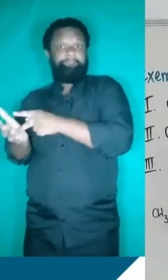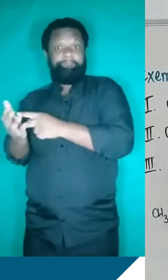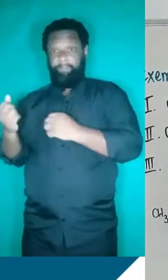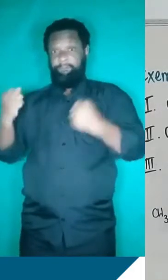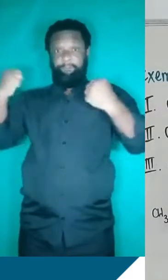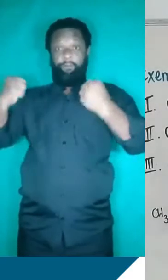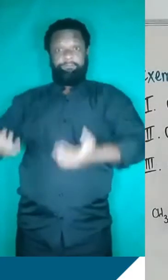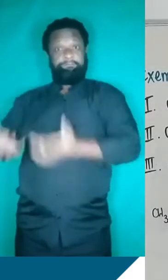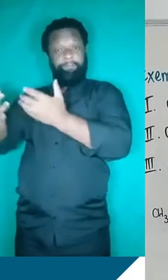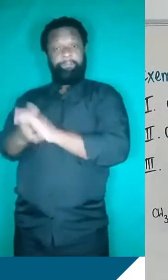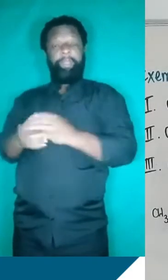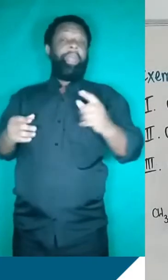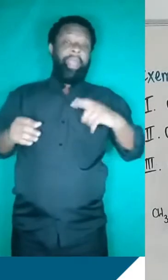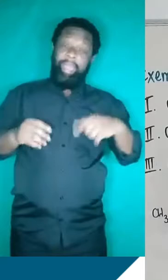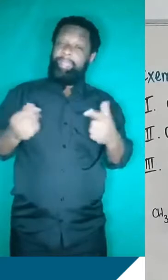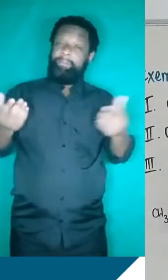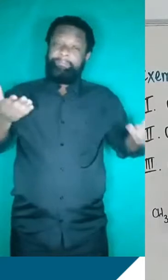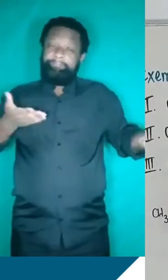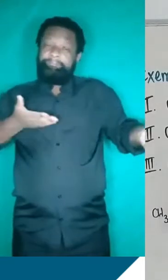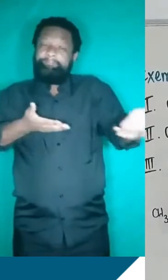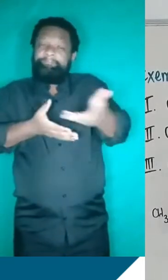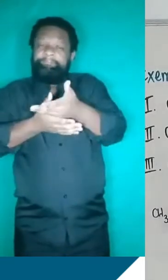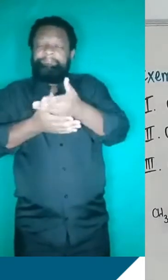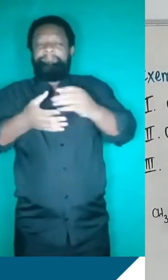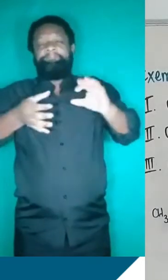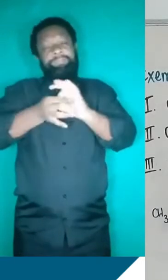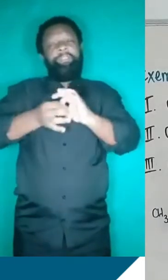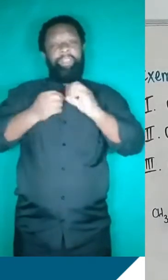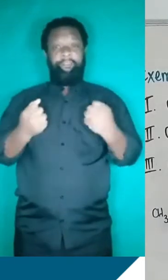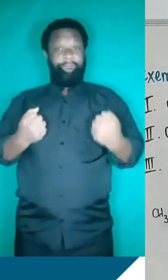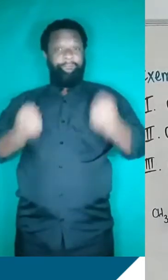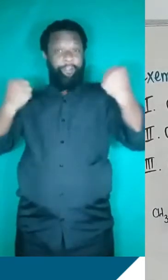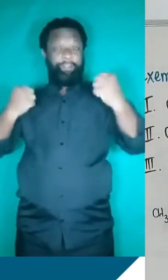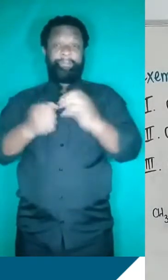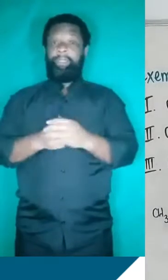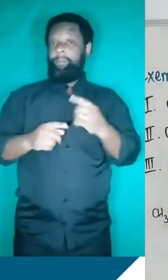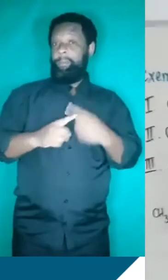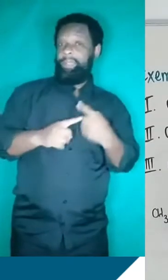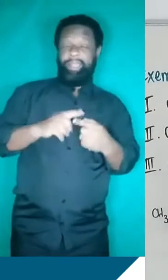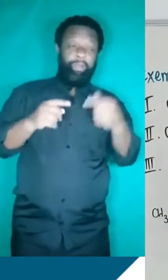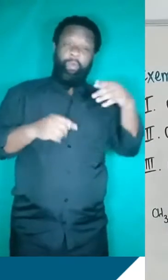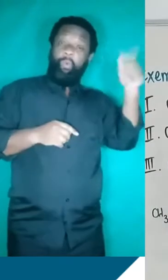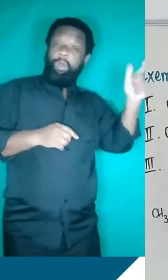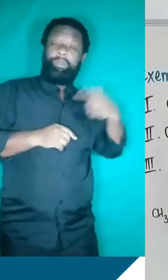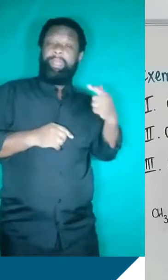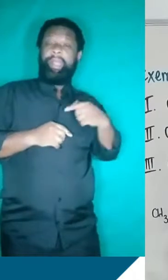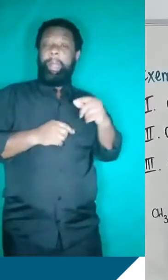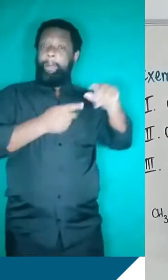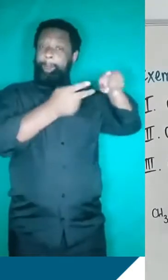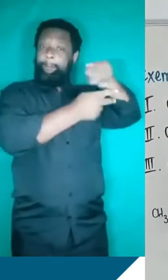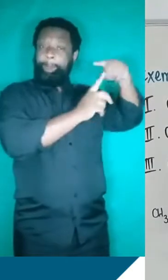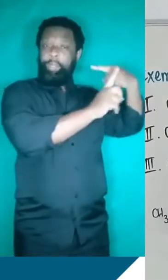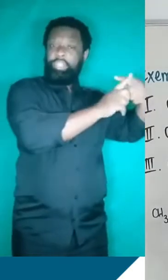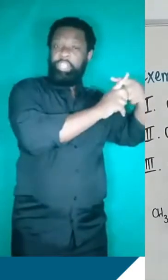uma carga intensa, tudo bem? Então, essa interação acaba sendo uma interação mais forte do que aqui, por exemplo, que é uma interação entre um